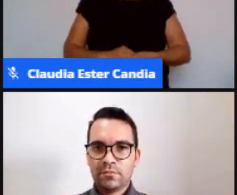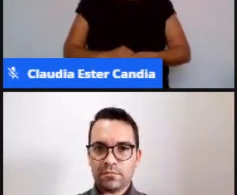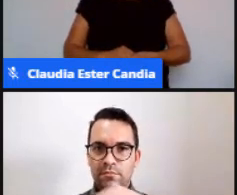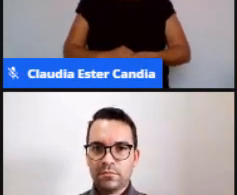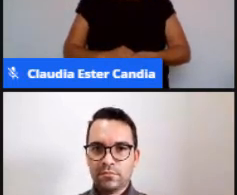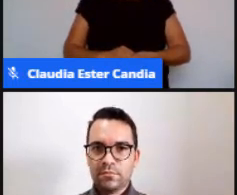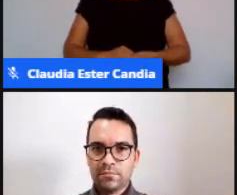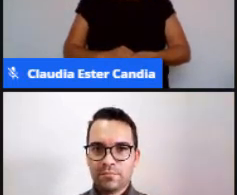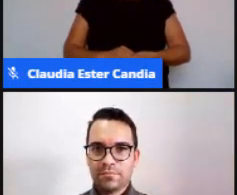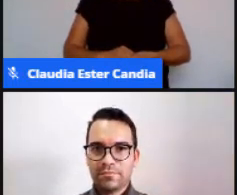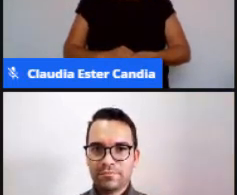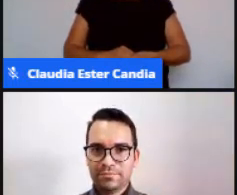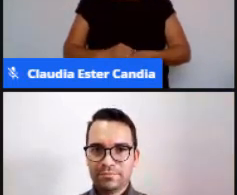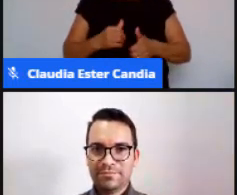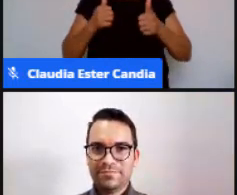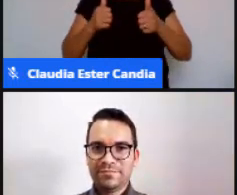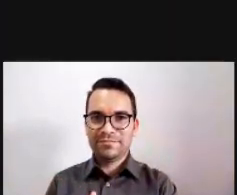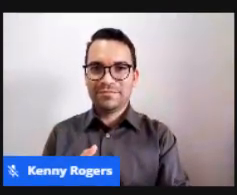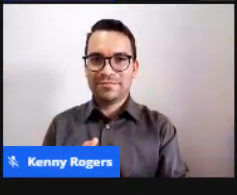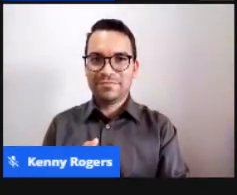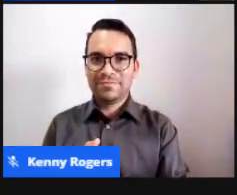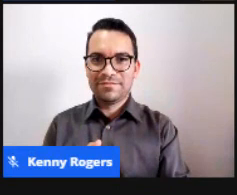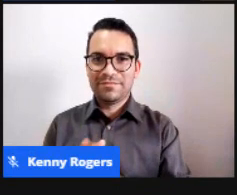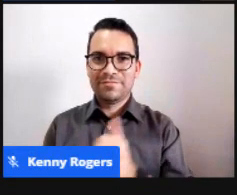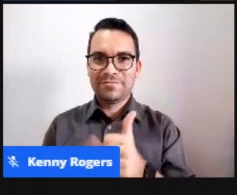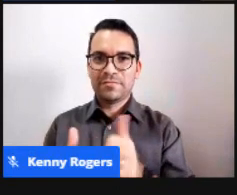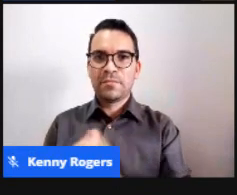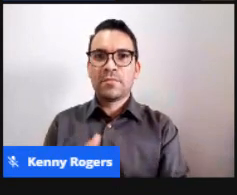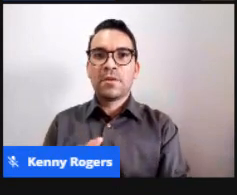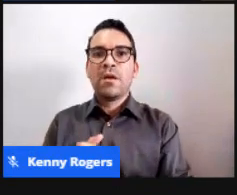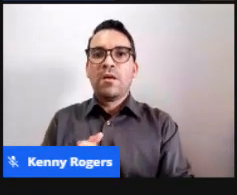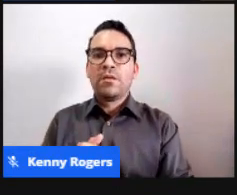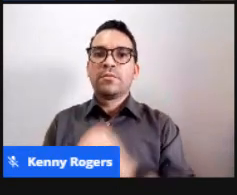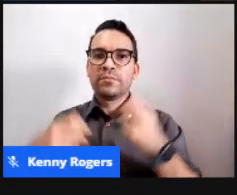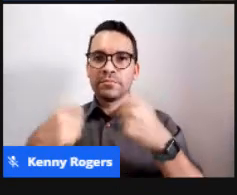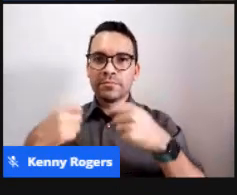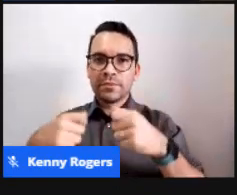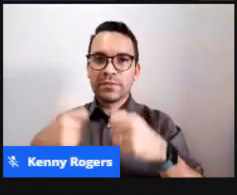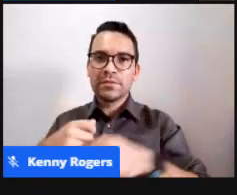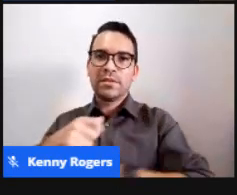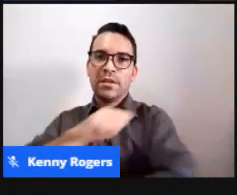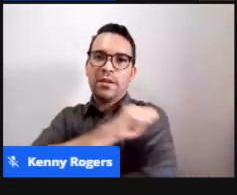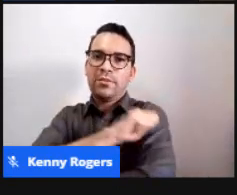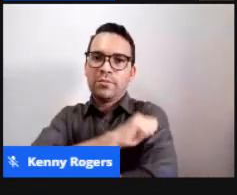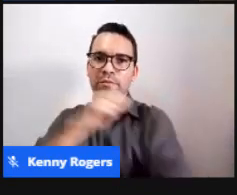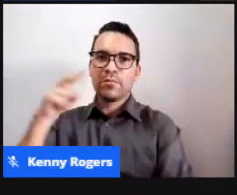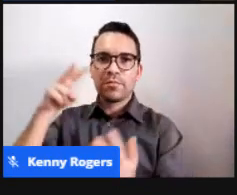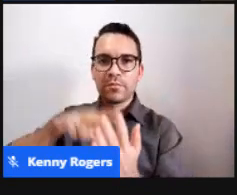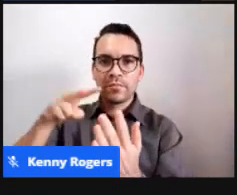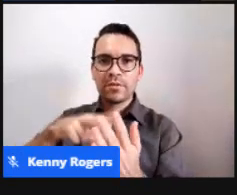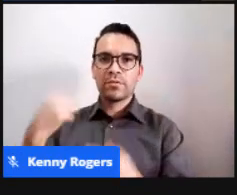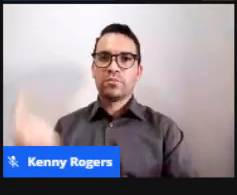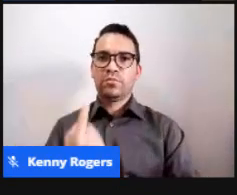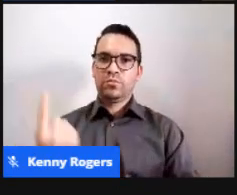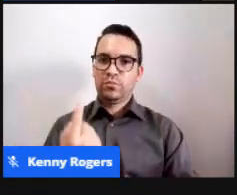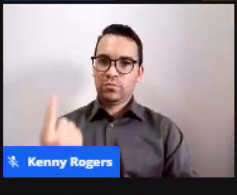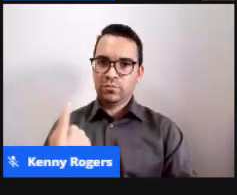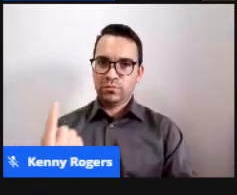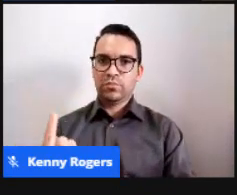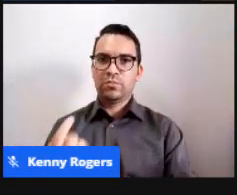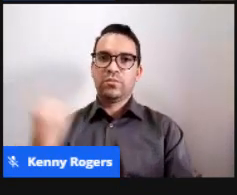essa meninada consiga ler, entender e desenvolver sozinhos, tá bom?